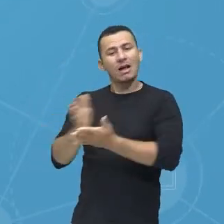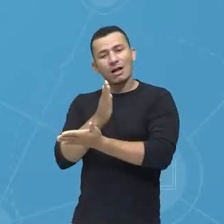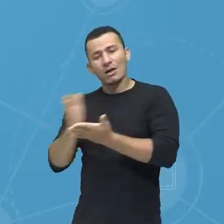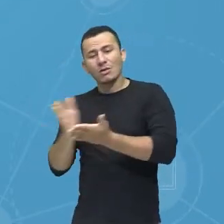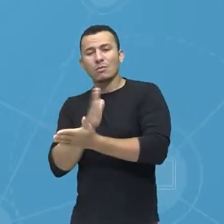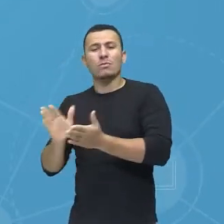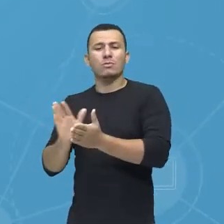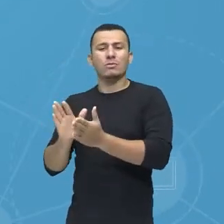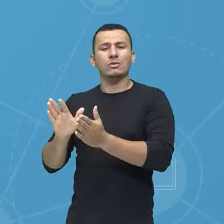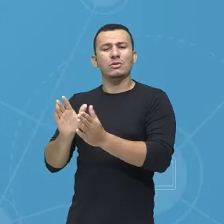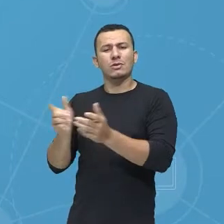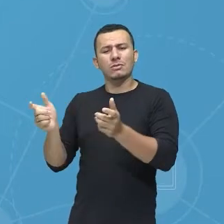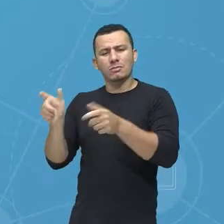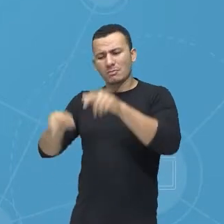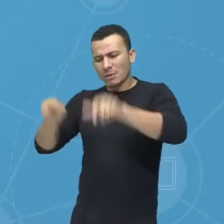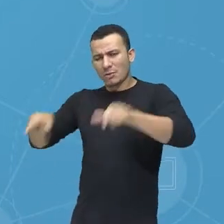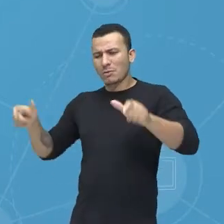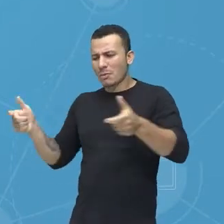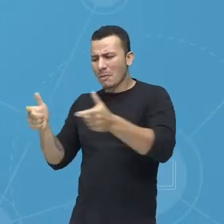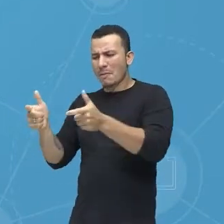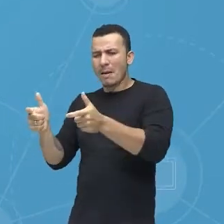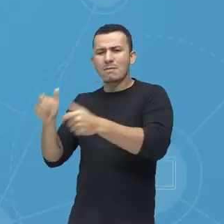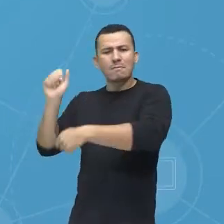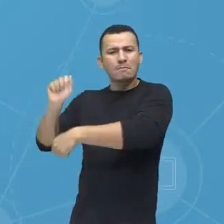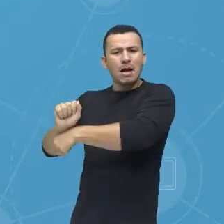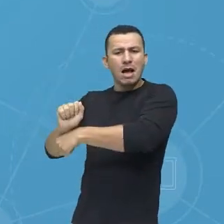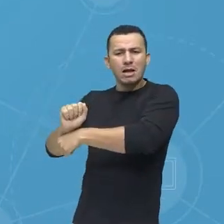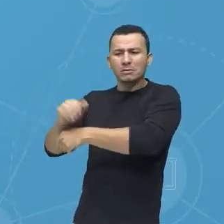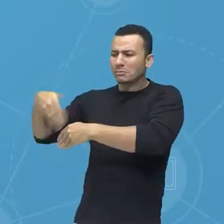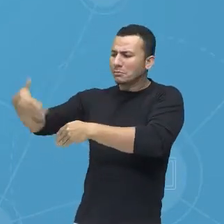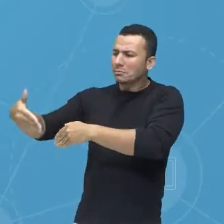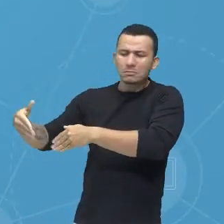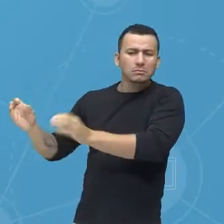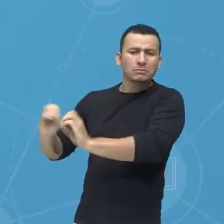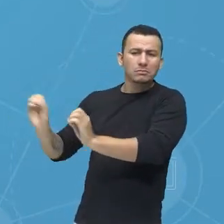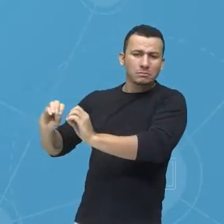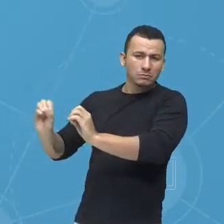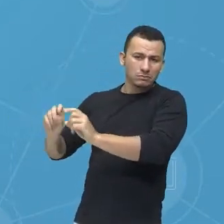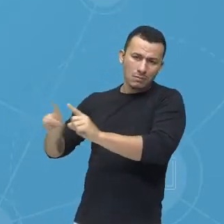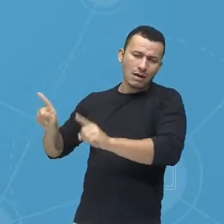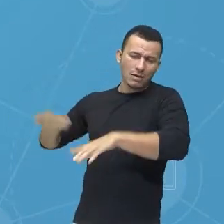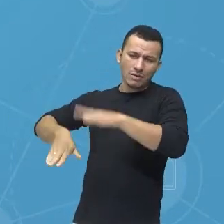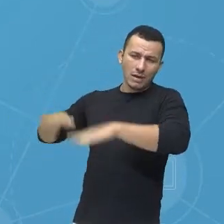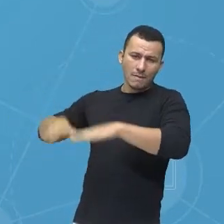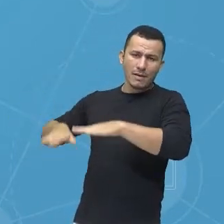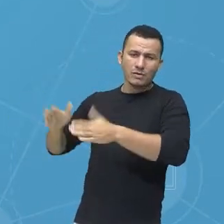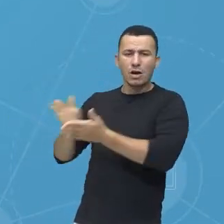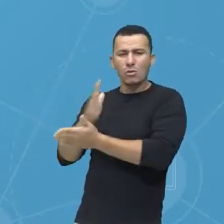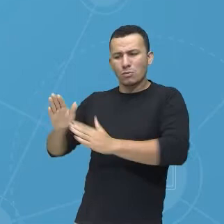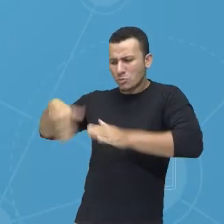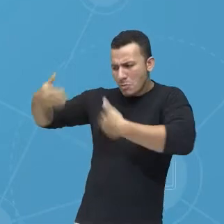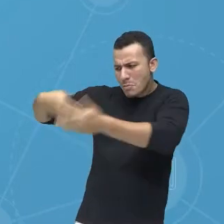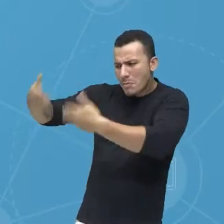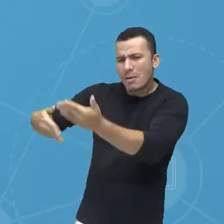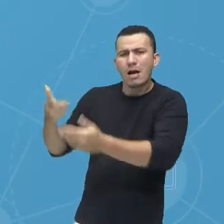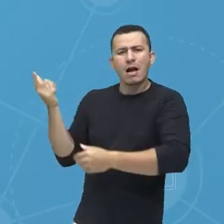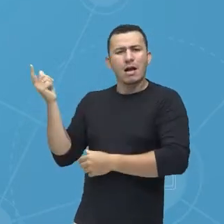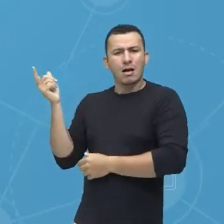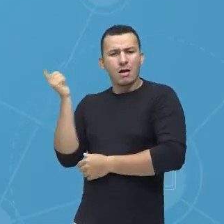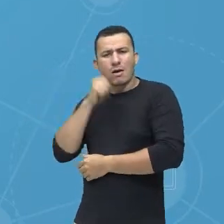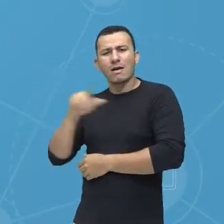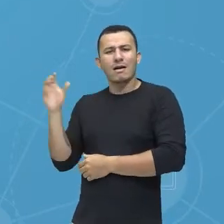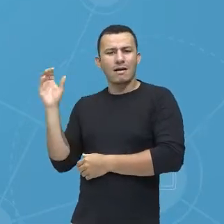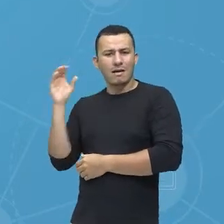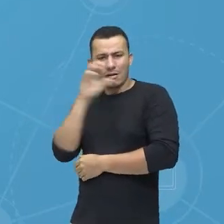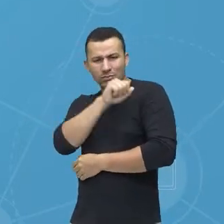dá uma paradinha na sua evolução, mas depois nós voltamos àquela evolução mais acelerada, com o conhecimento.